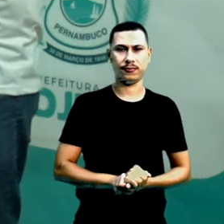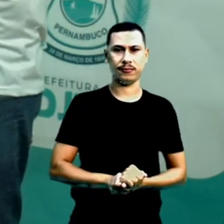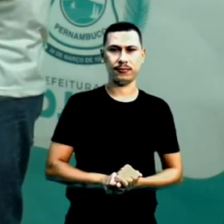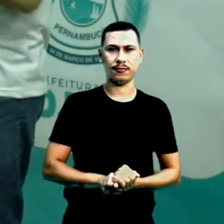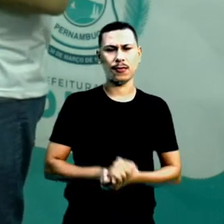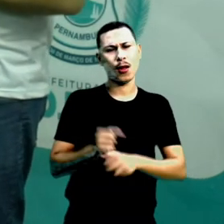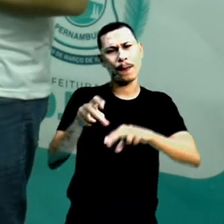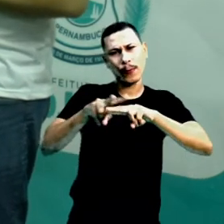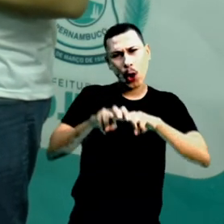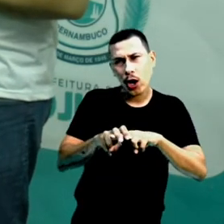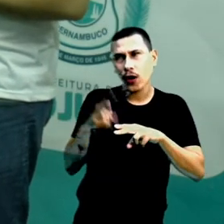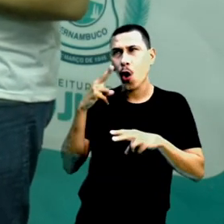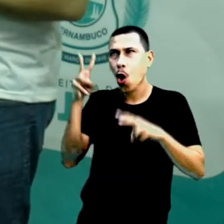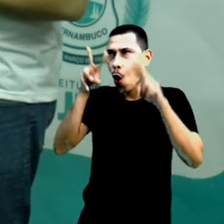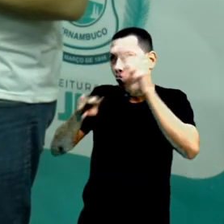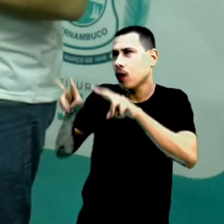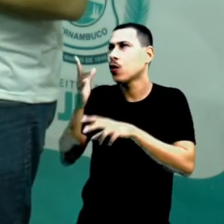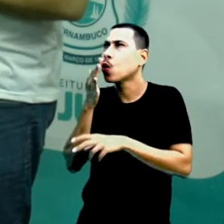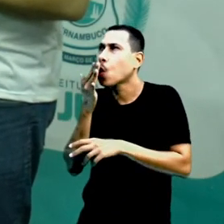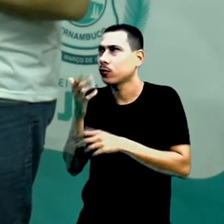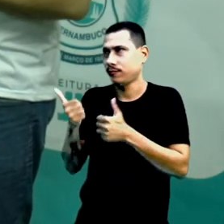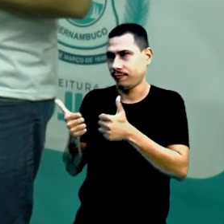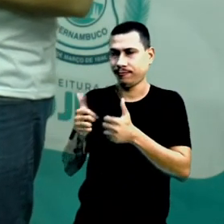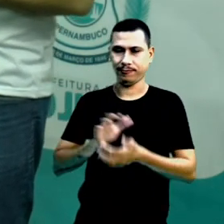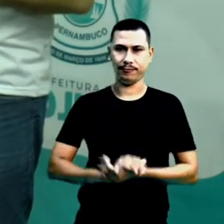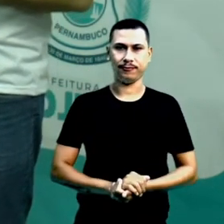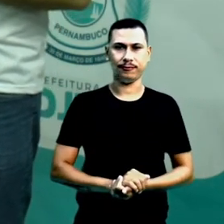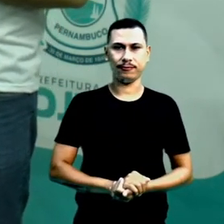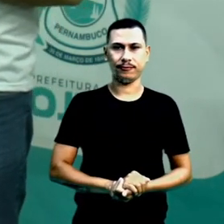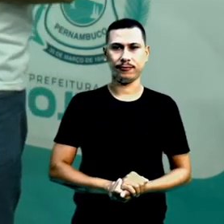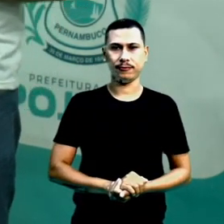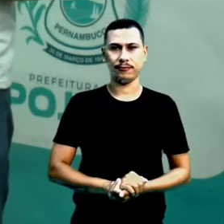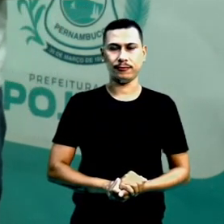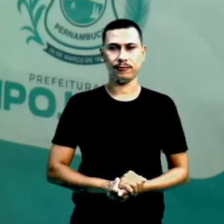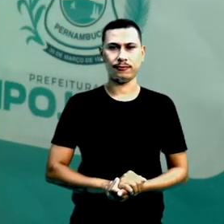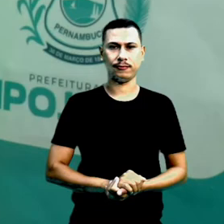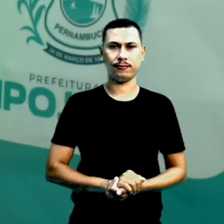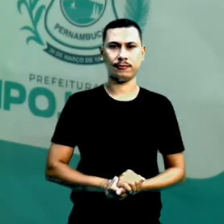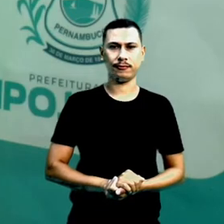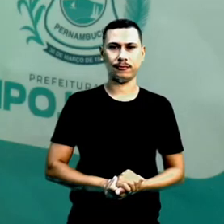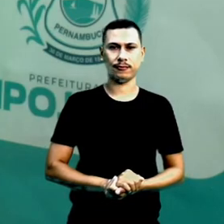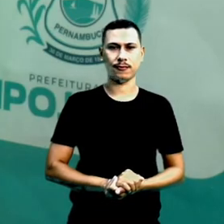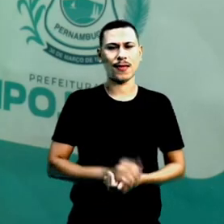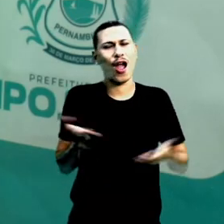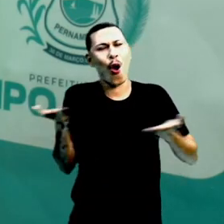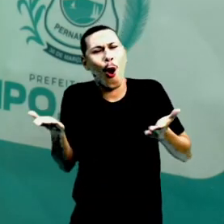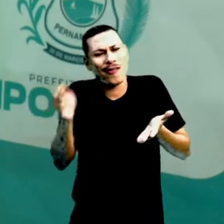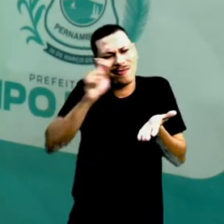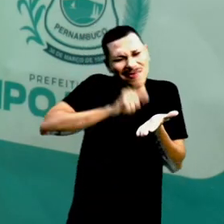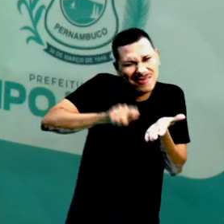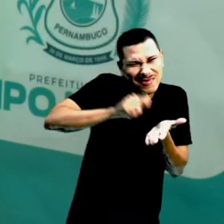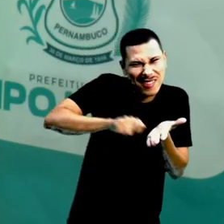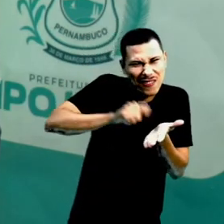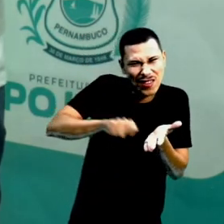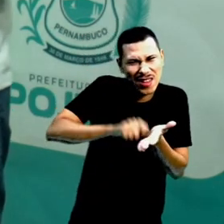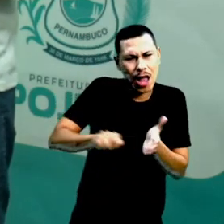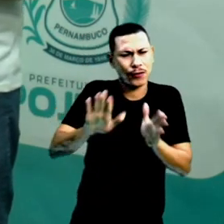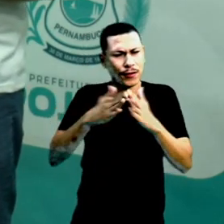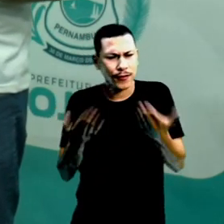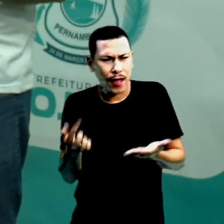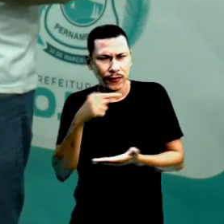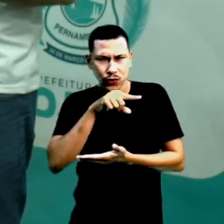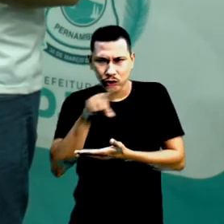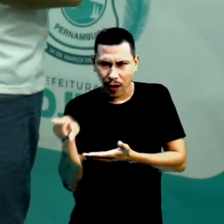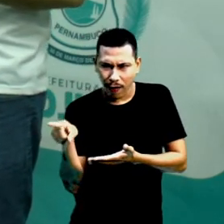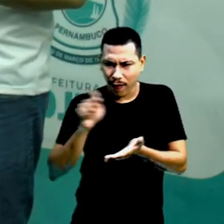E é por isso que ela é desse jeito. Vamos passar então agora para uma atividade. Peguem aí o caderno